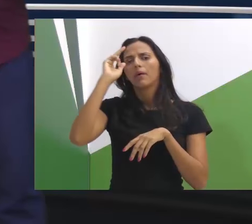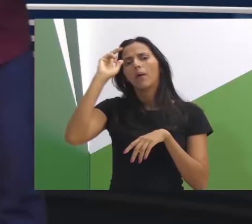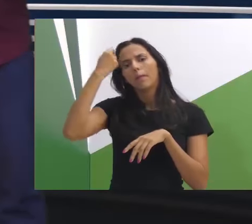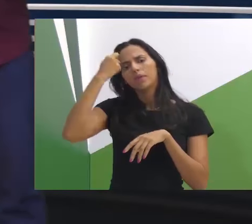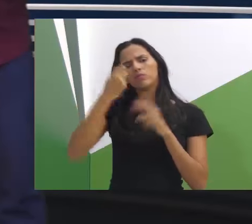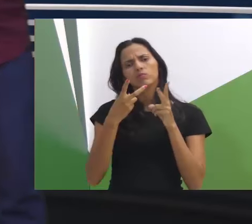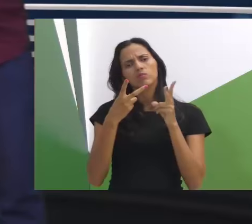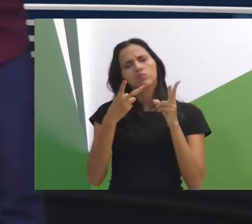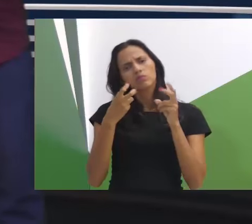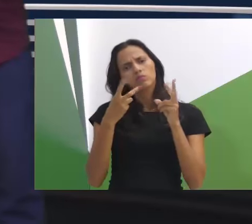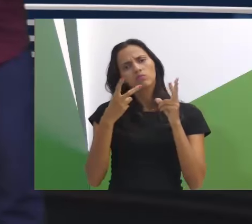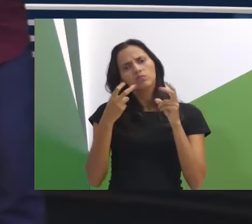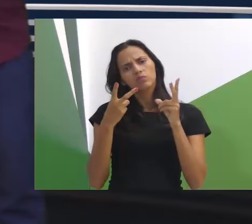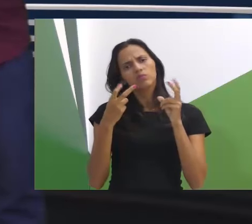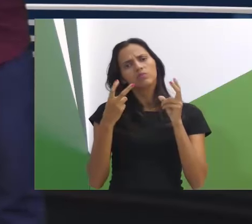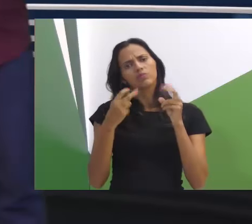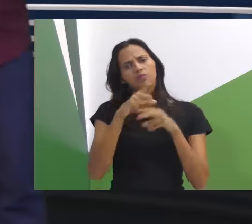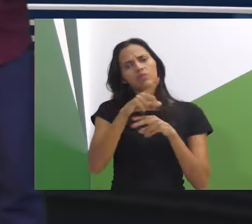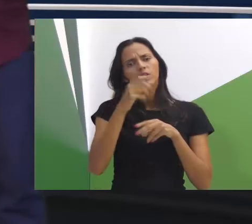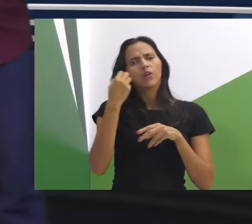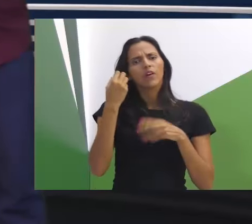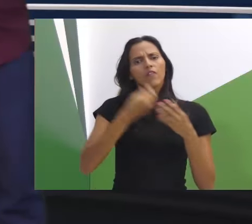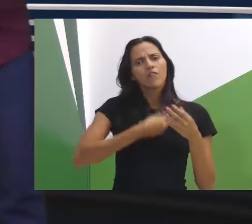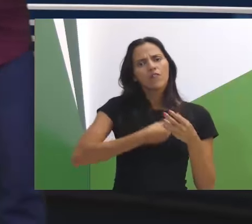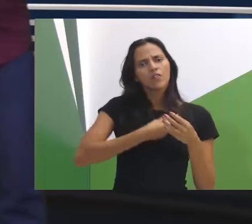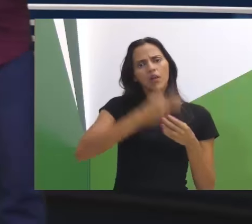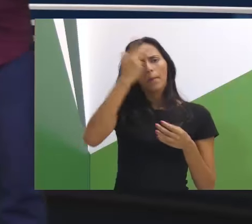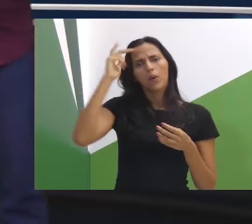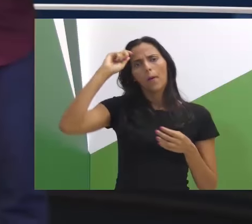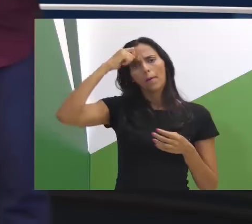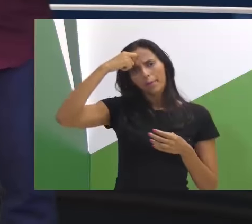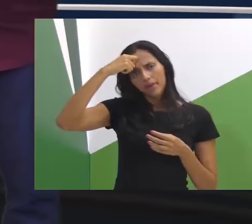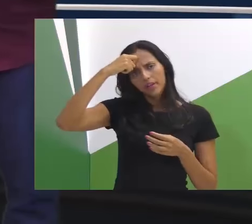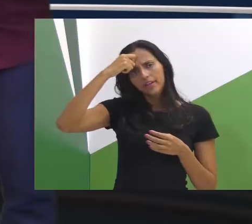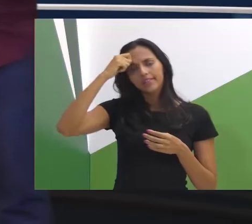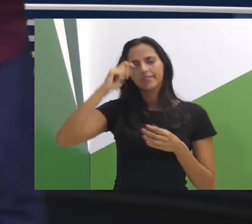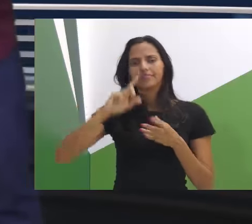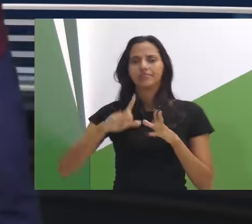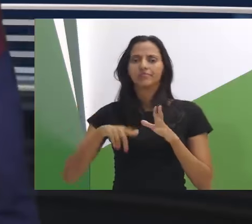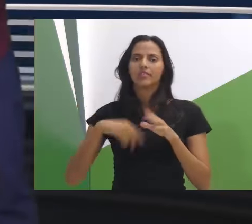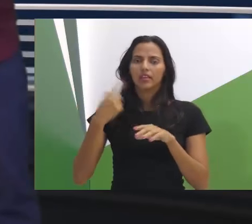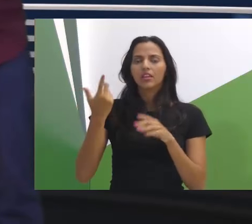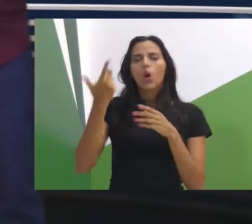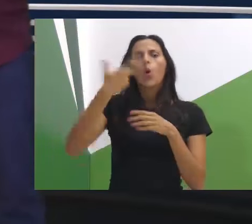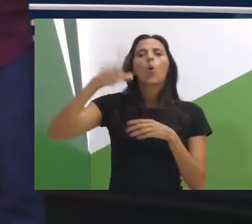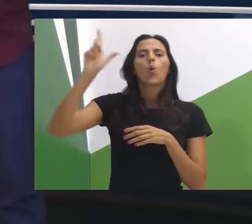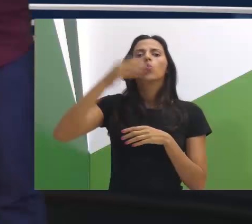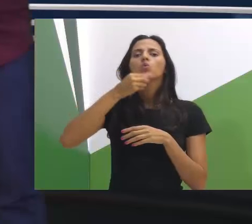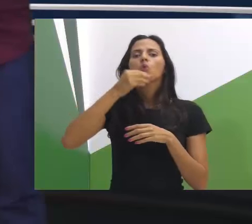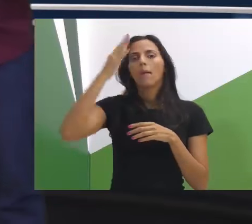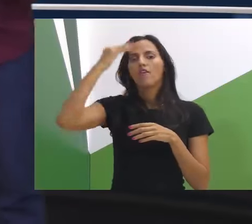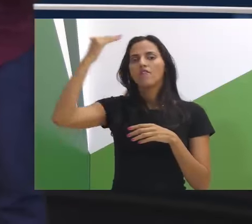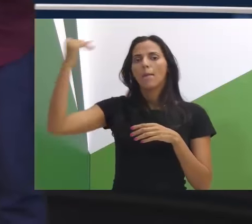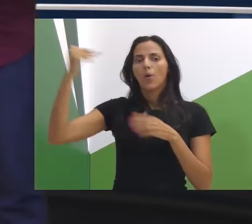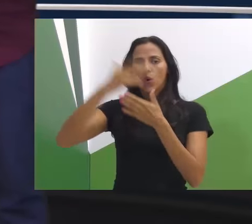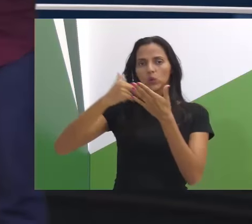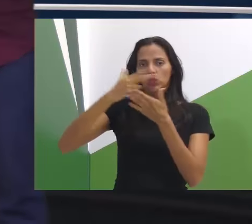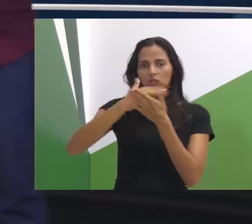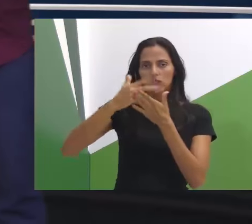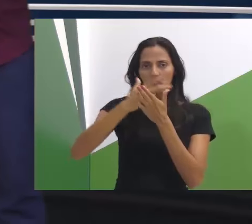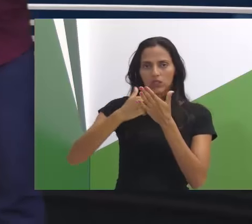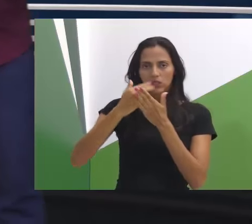Veio o Debré, veio alguns outros pintores, retratistas, desenhistas, escritores,